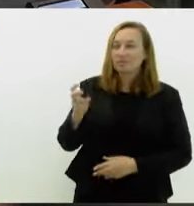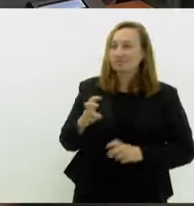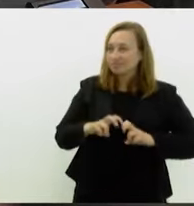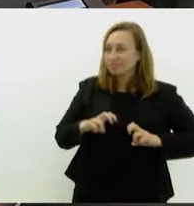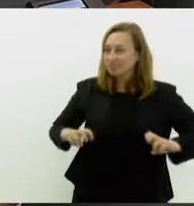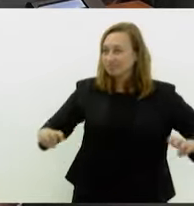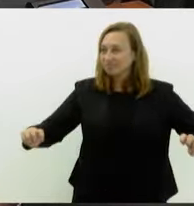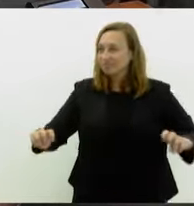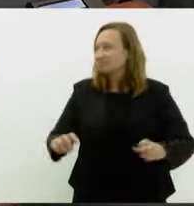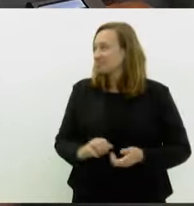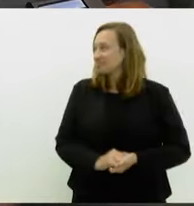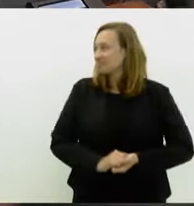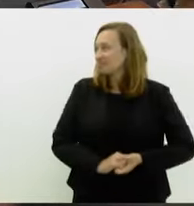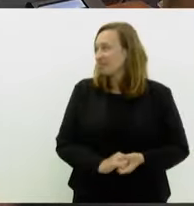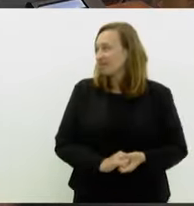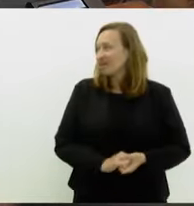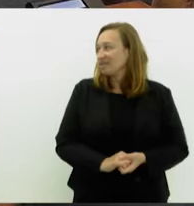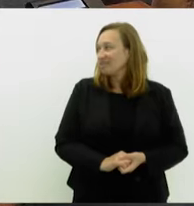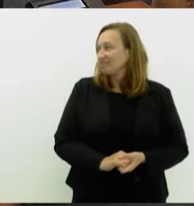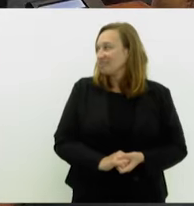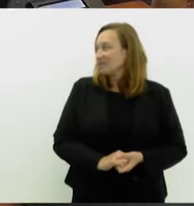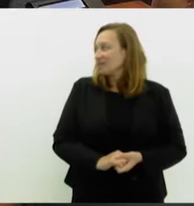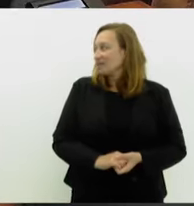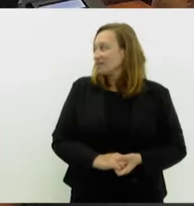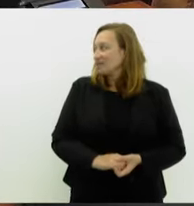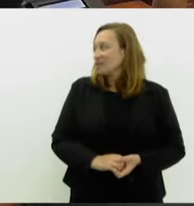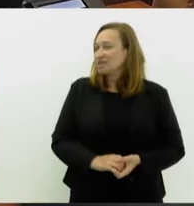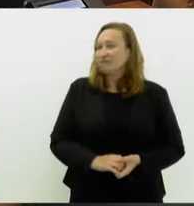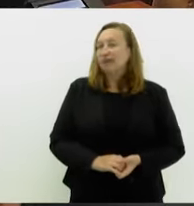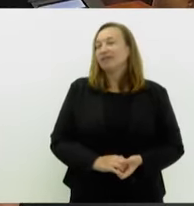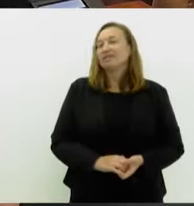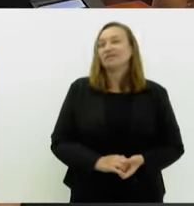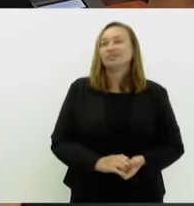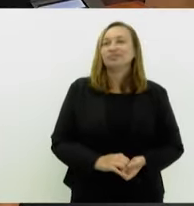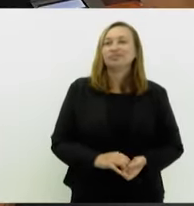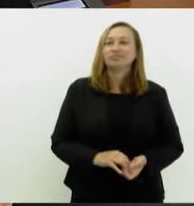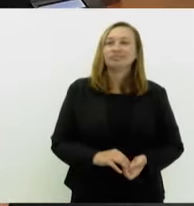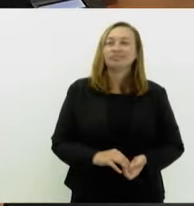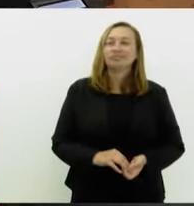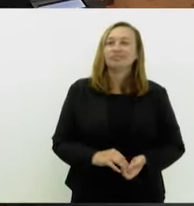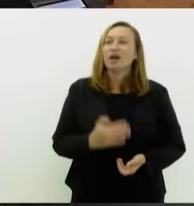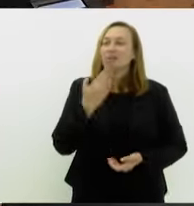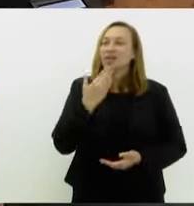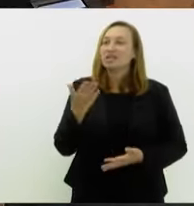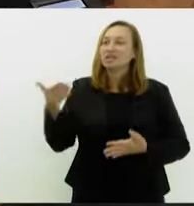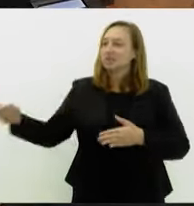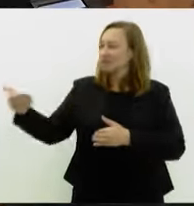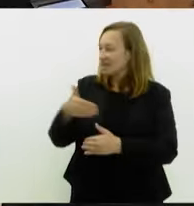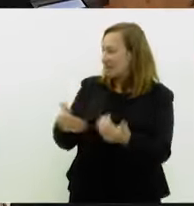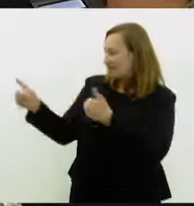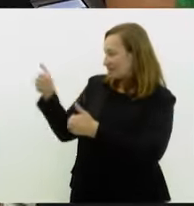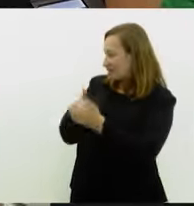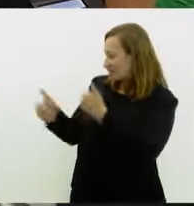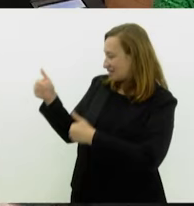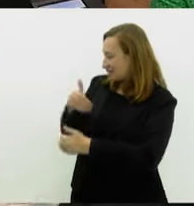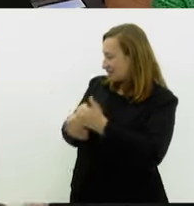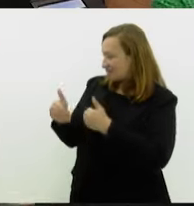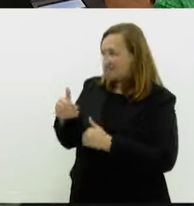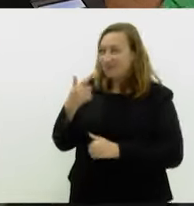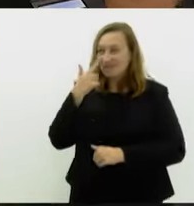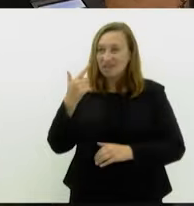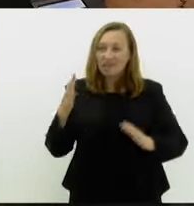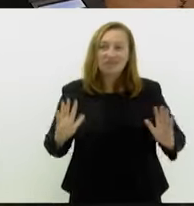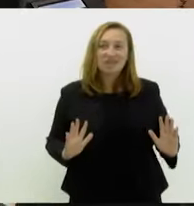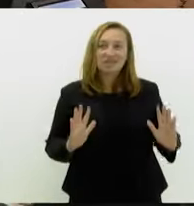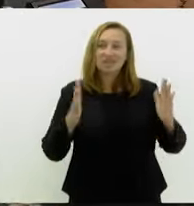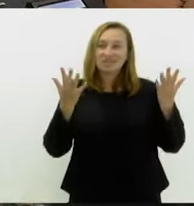posição por favor e pedir a todos que que estão aí fora que seom prestig essa orquestra